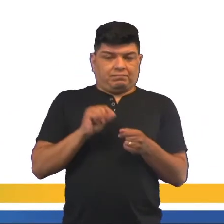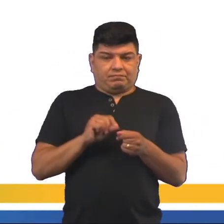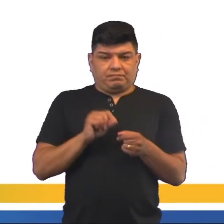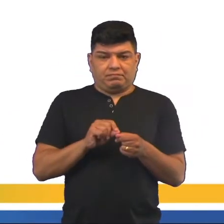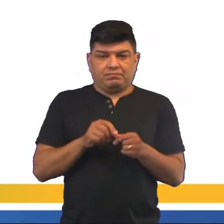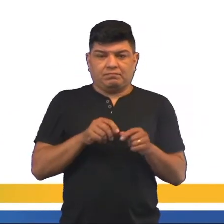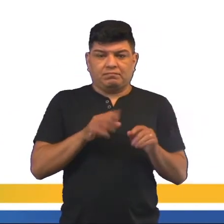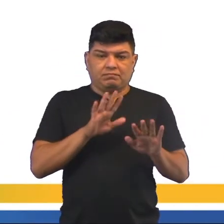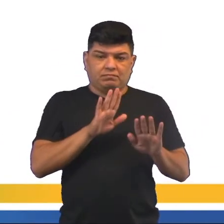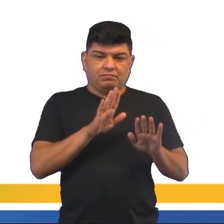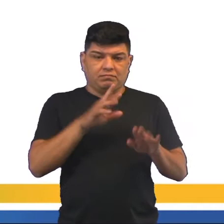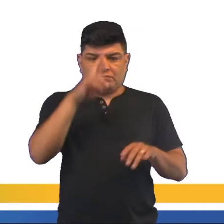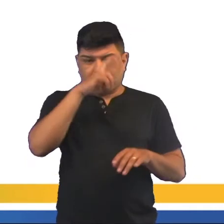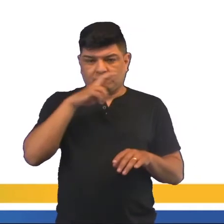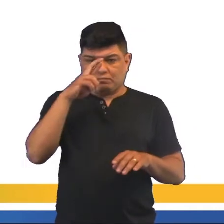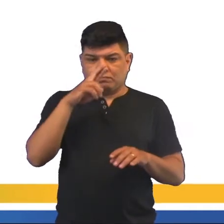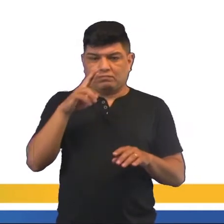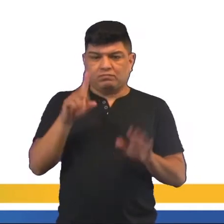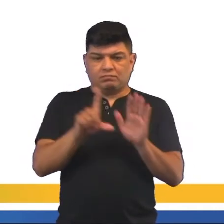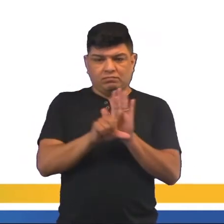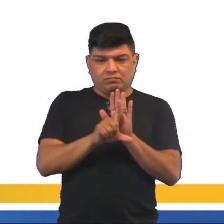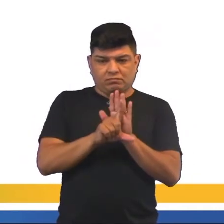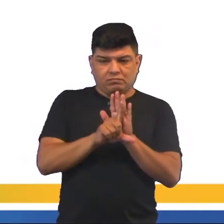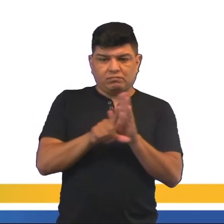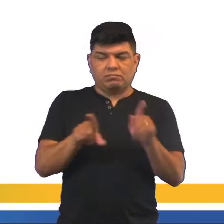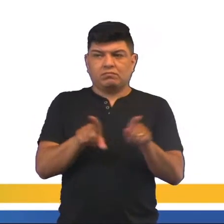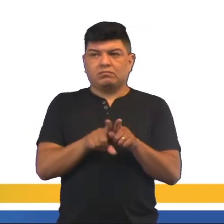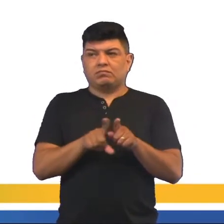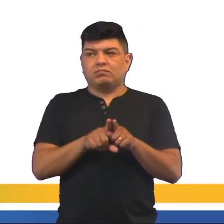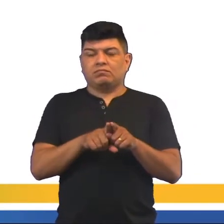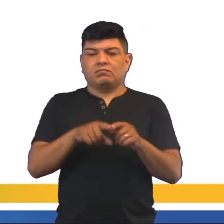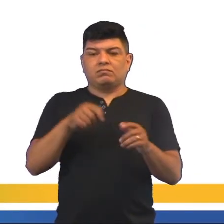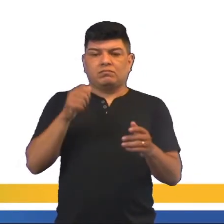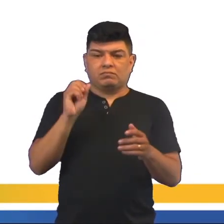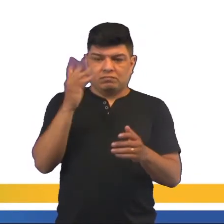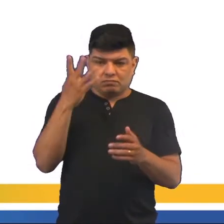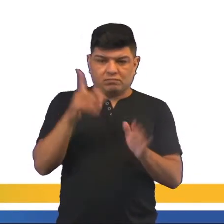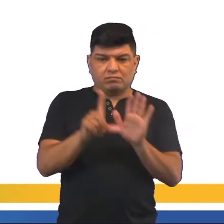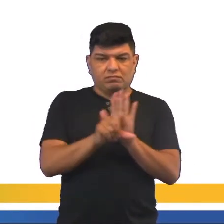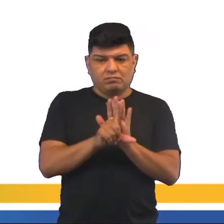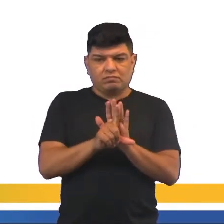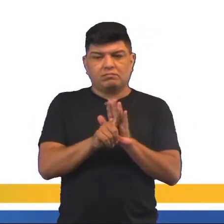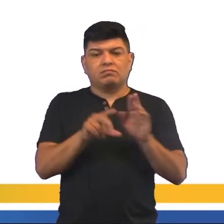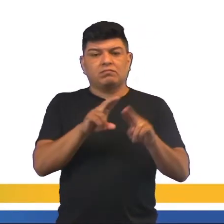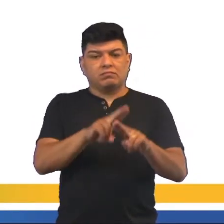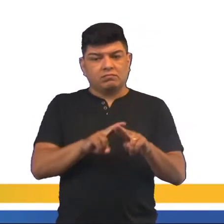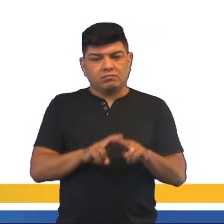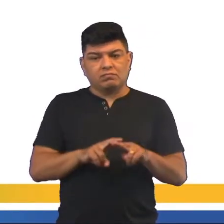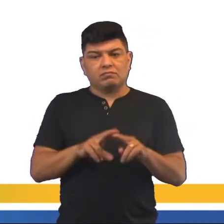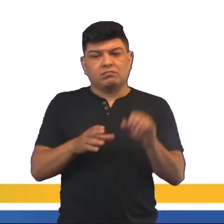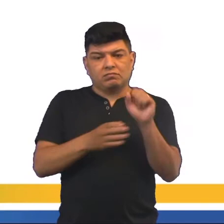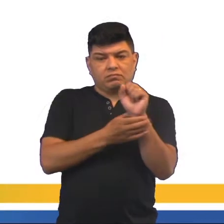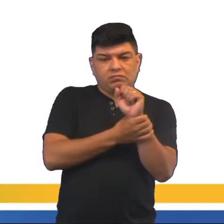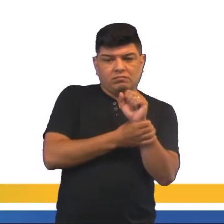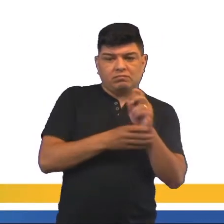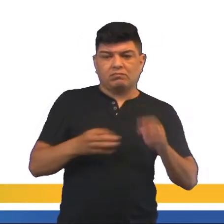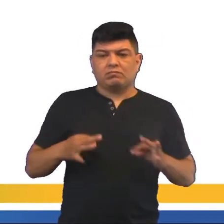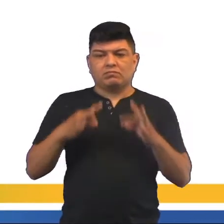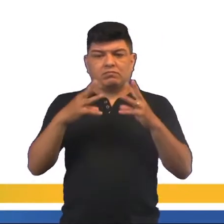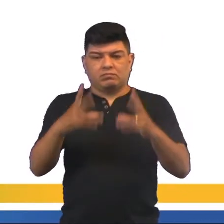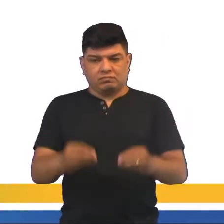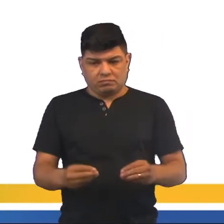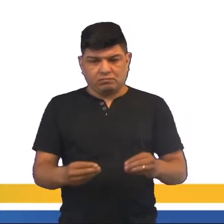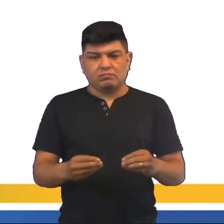de regulamentação das leis, vão tentar fazer o cumprimento das leis. E aí, para fazer essa proteção de